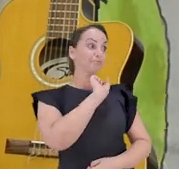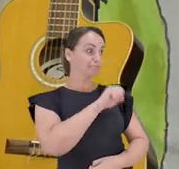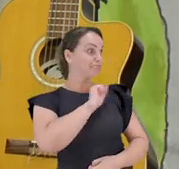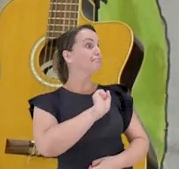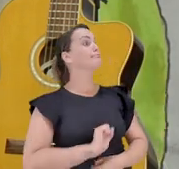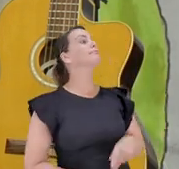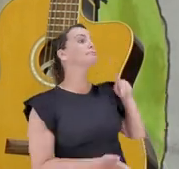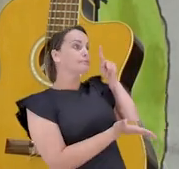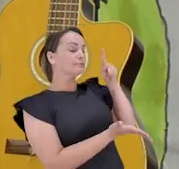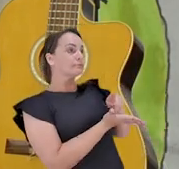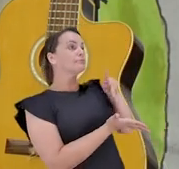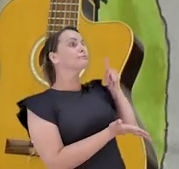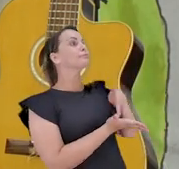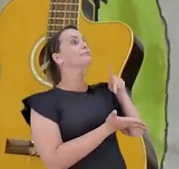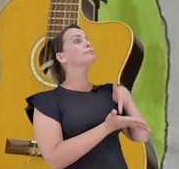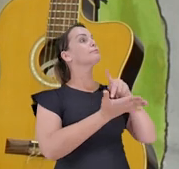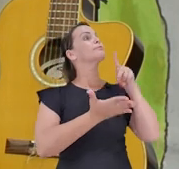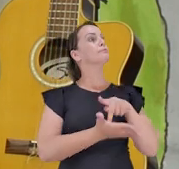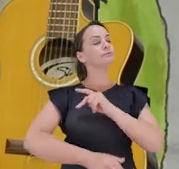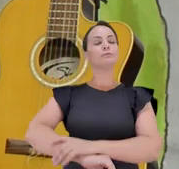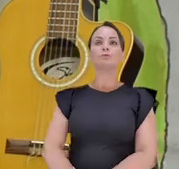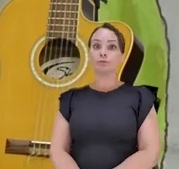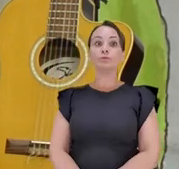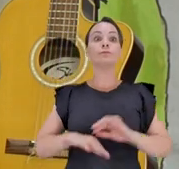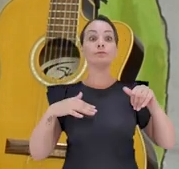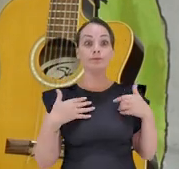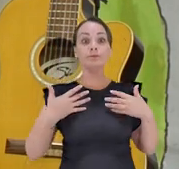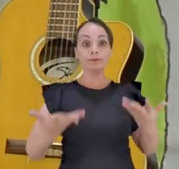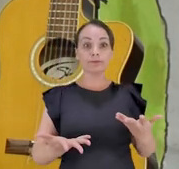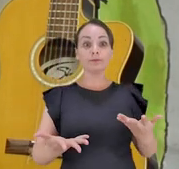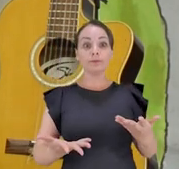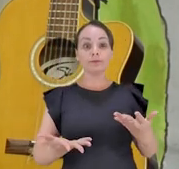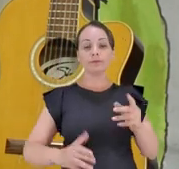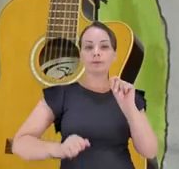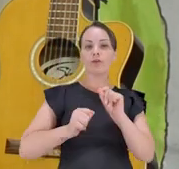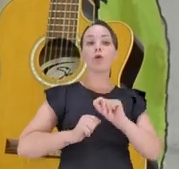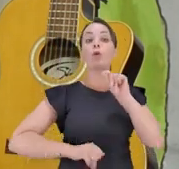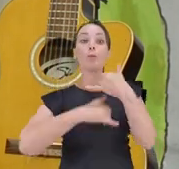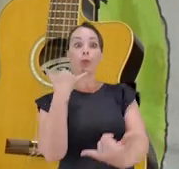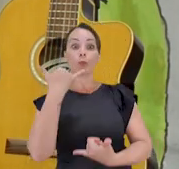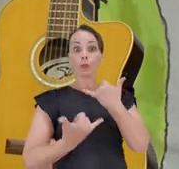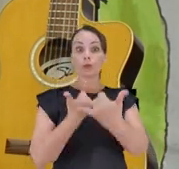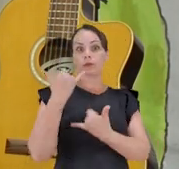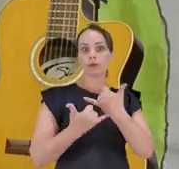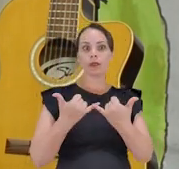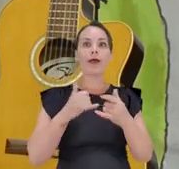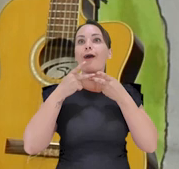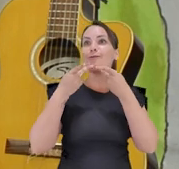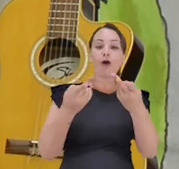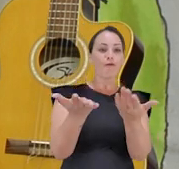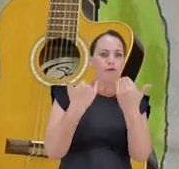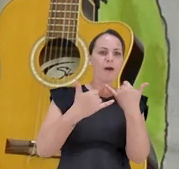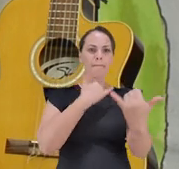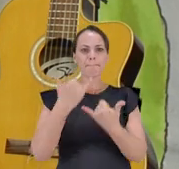é a pura verdade. Então, ela fez uma brincadeira. Ela disse, vamos